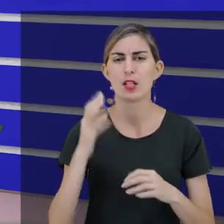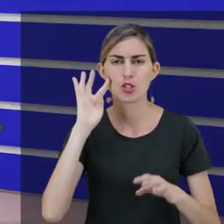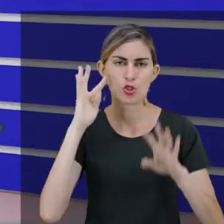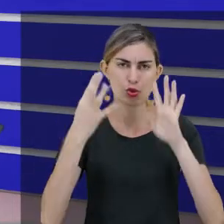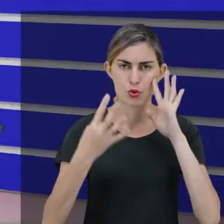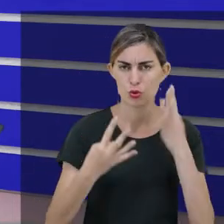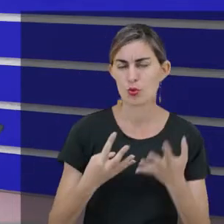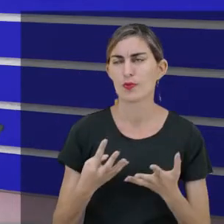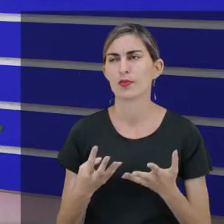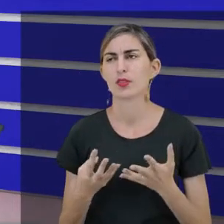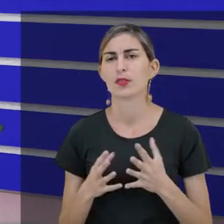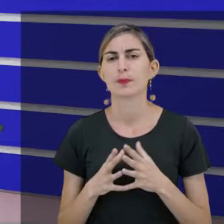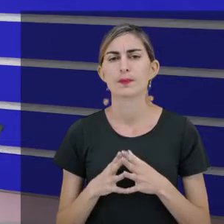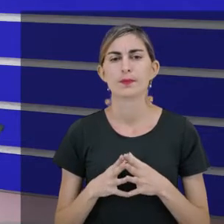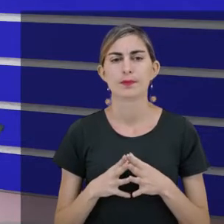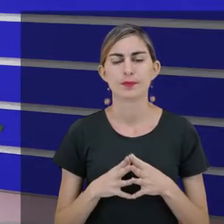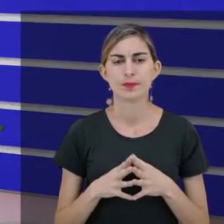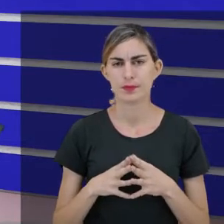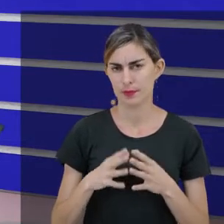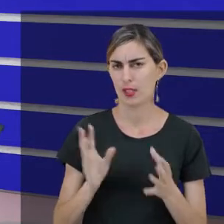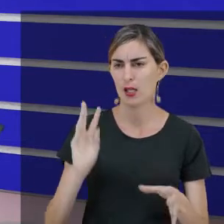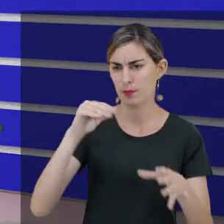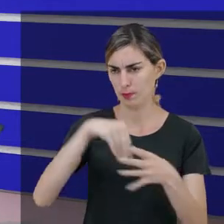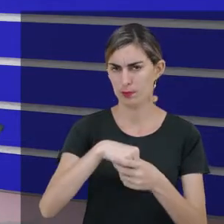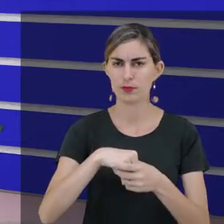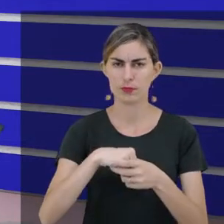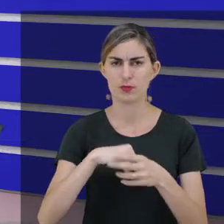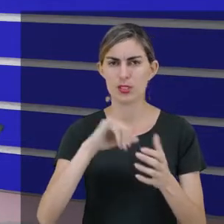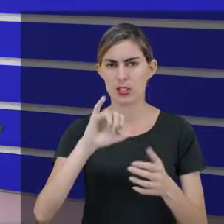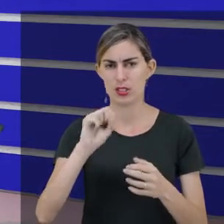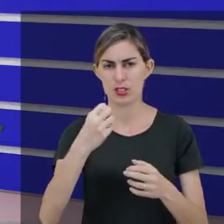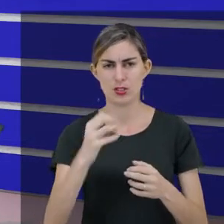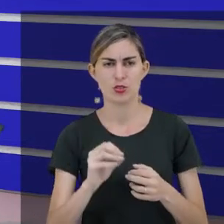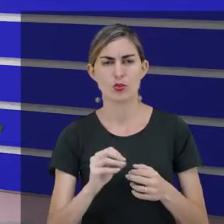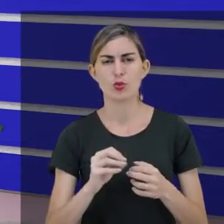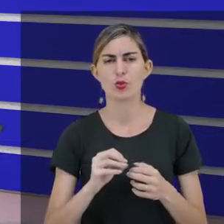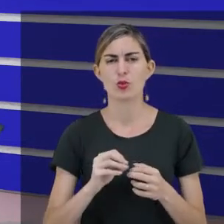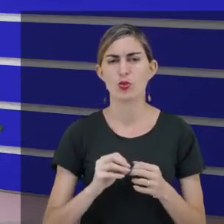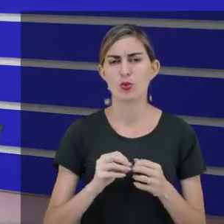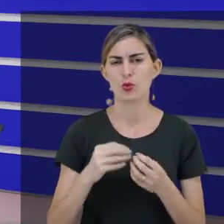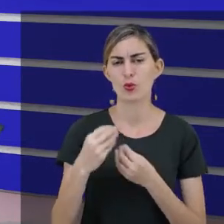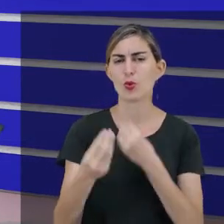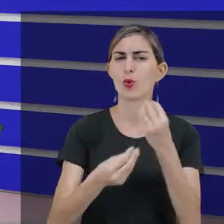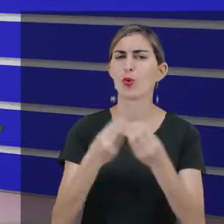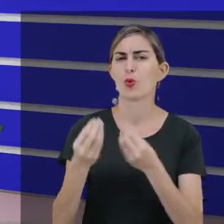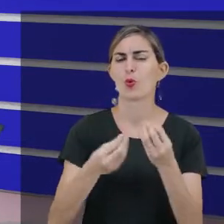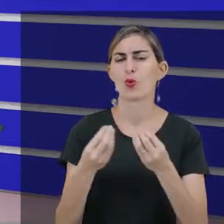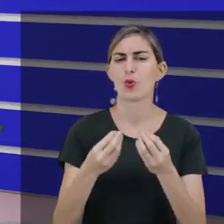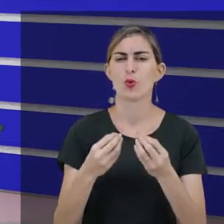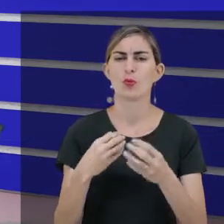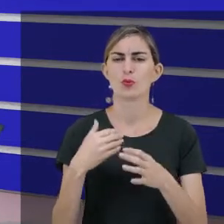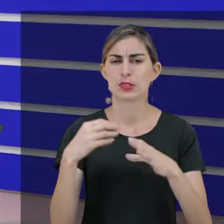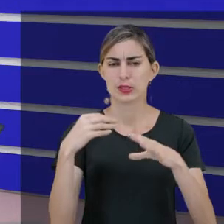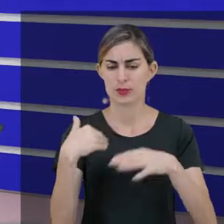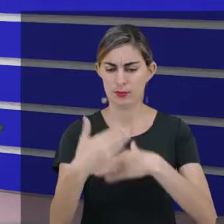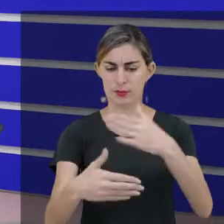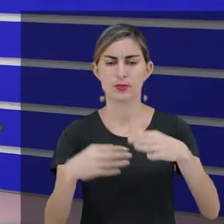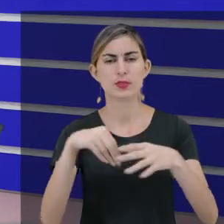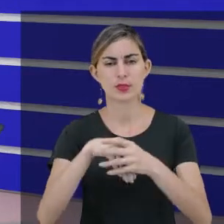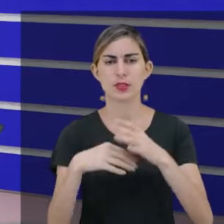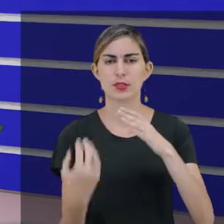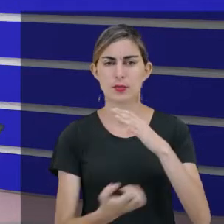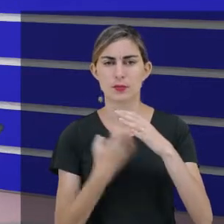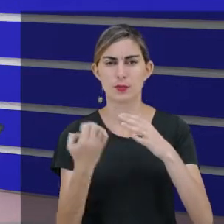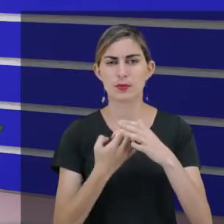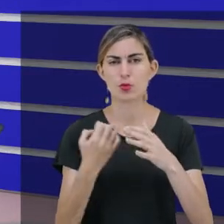hora da implantação seria o tempo que isso decorre da empresa. Ora,